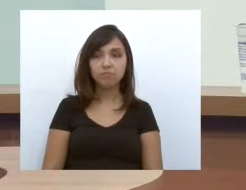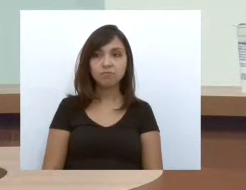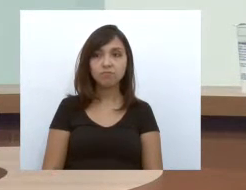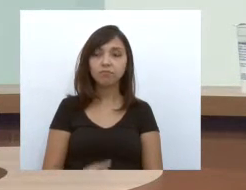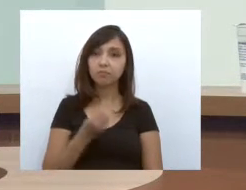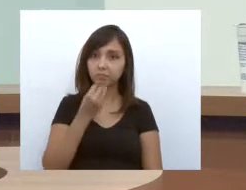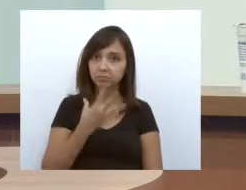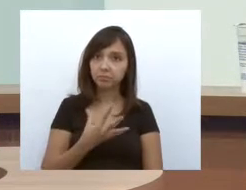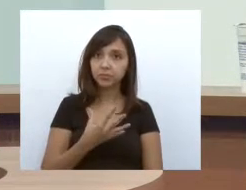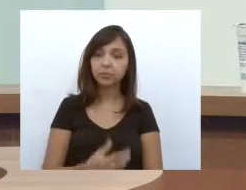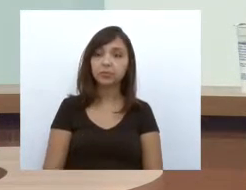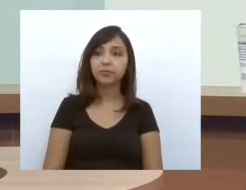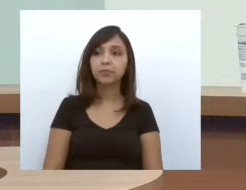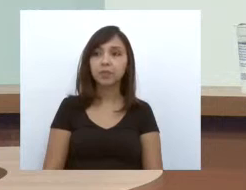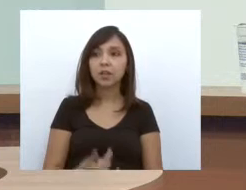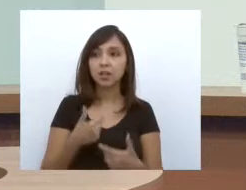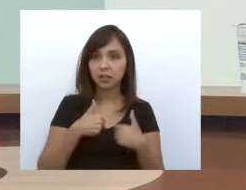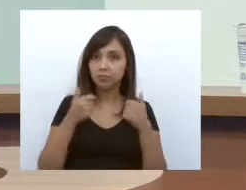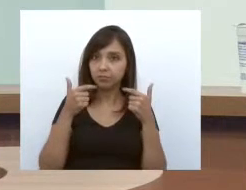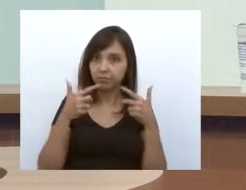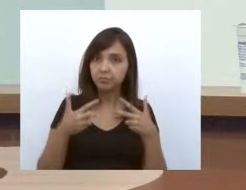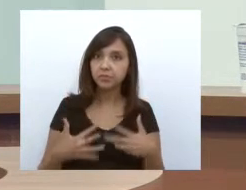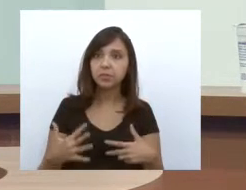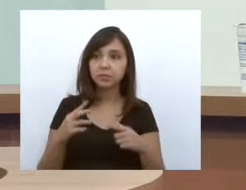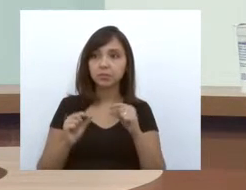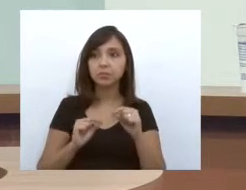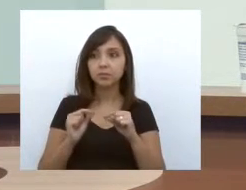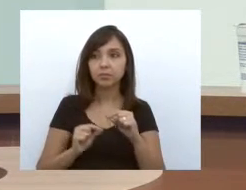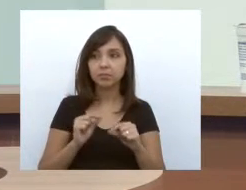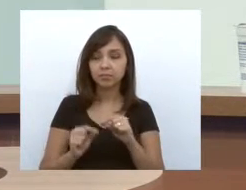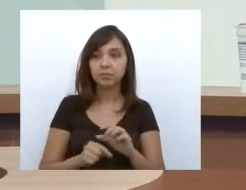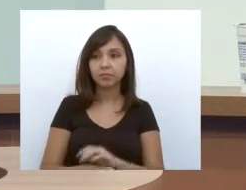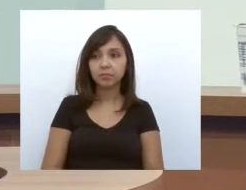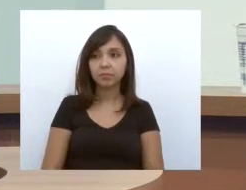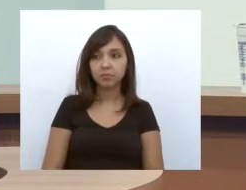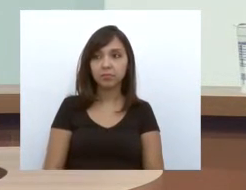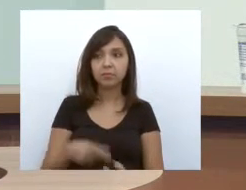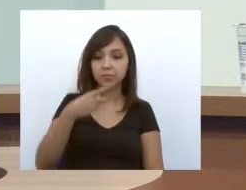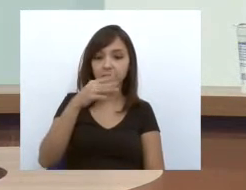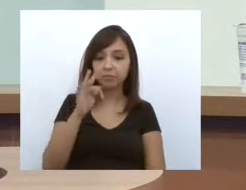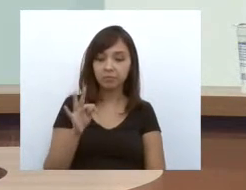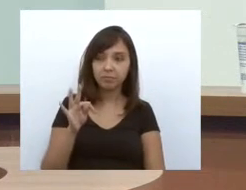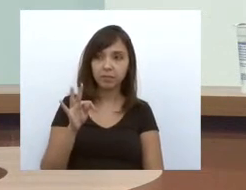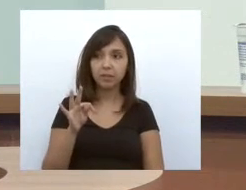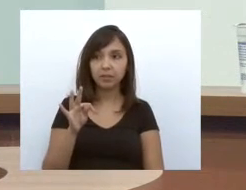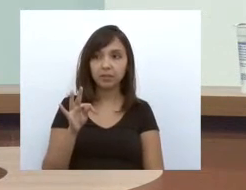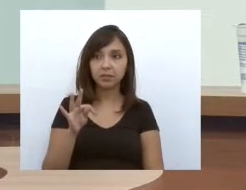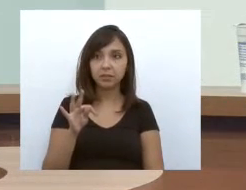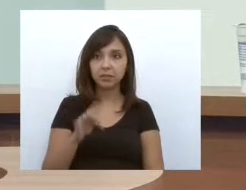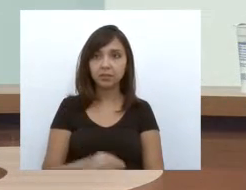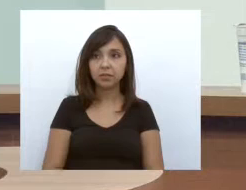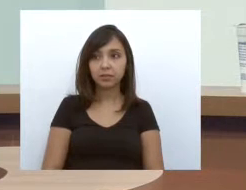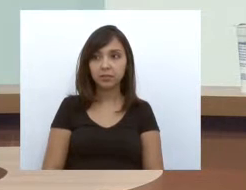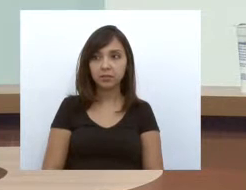Bom, senhor presidente, eu estava fazendo a colocação que o Partido dos Trabalhadores